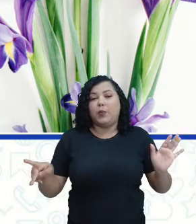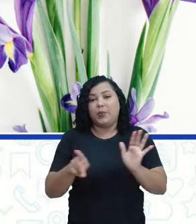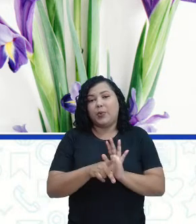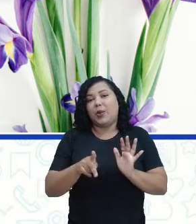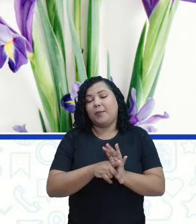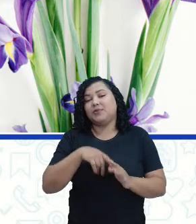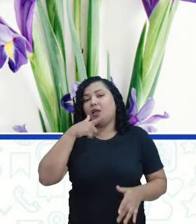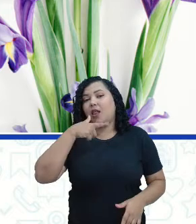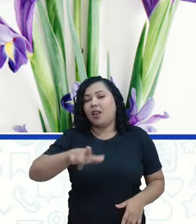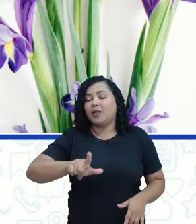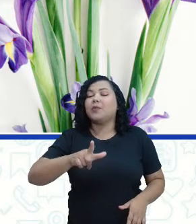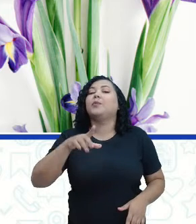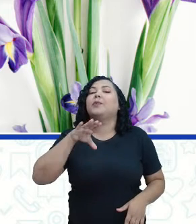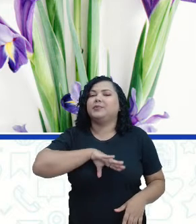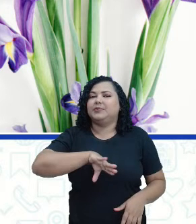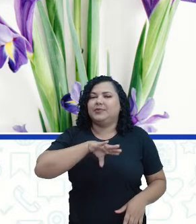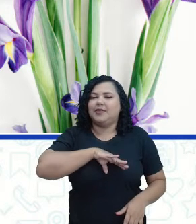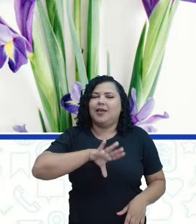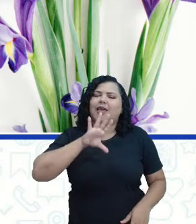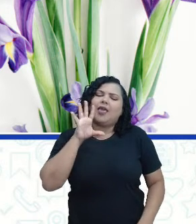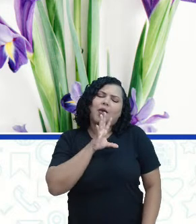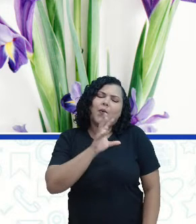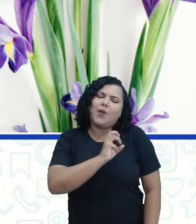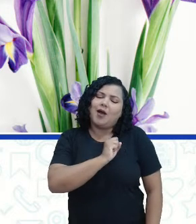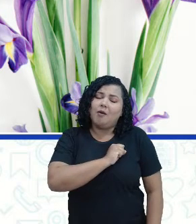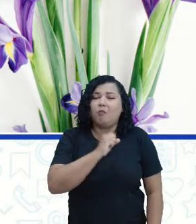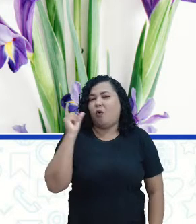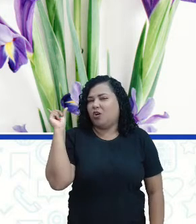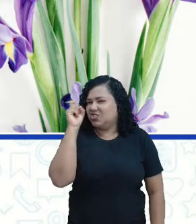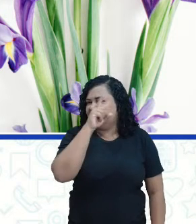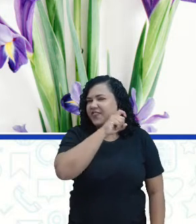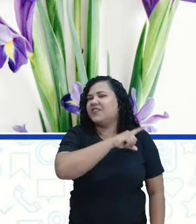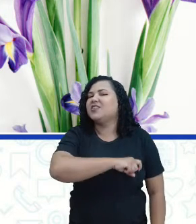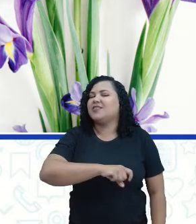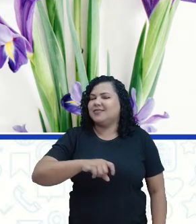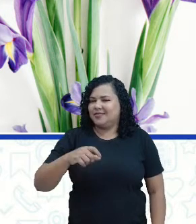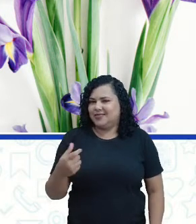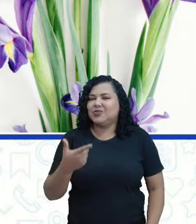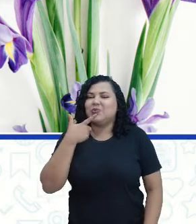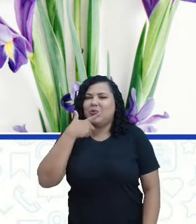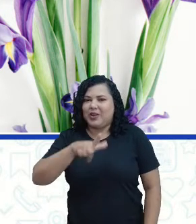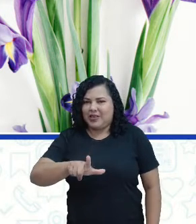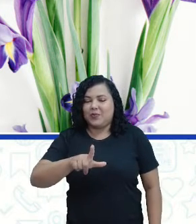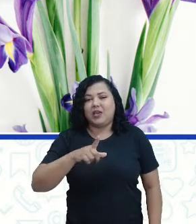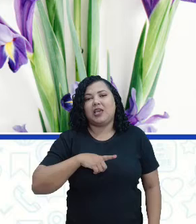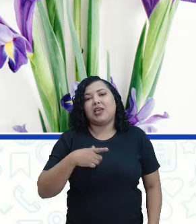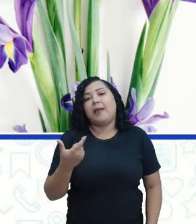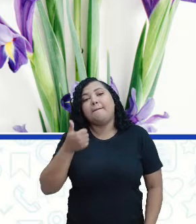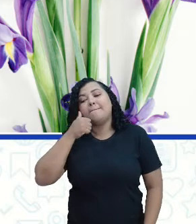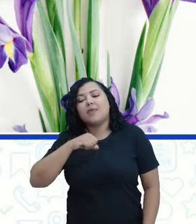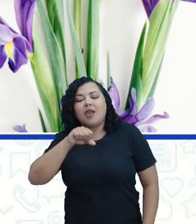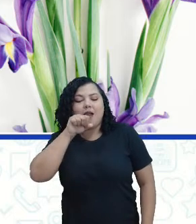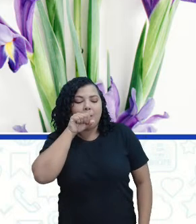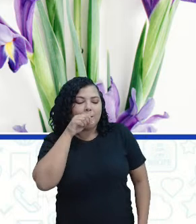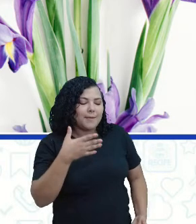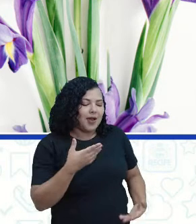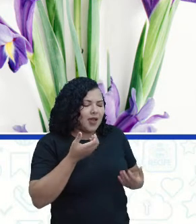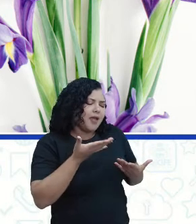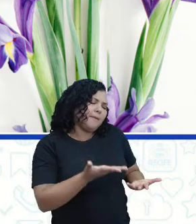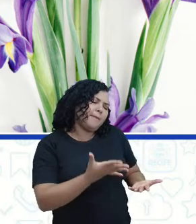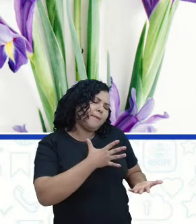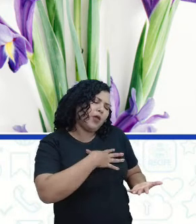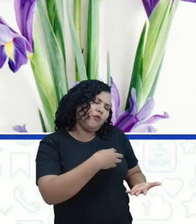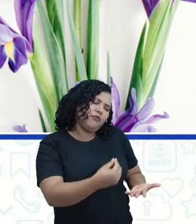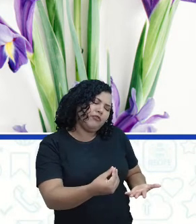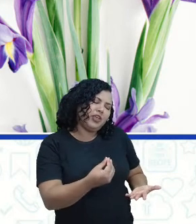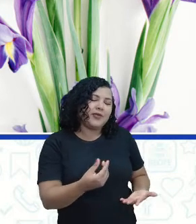largo. Amo-te, ó rude e doloroso idioma, em que da voz materna ouvi meu filho, e em